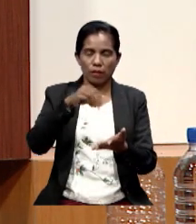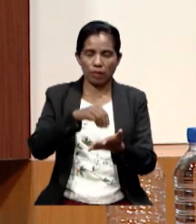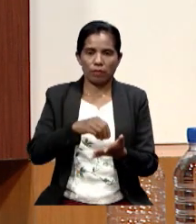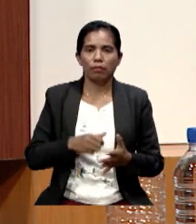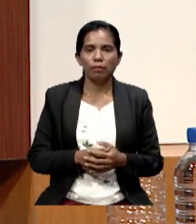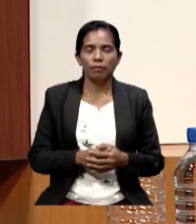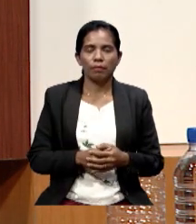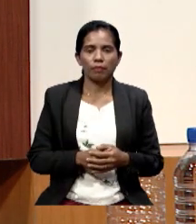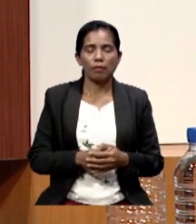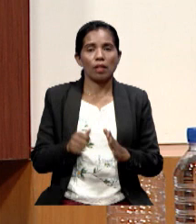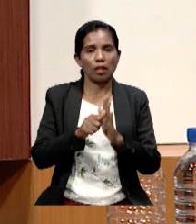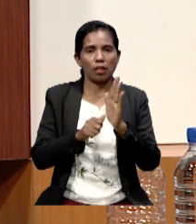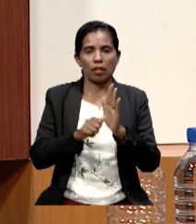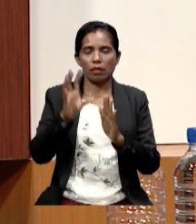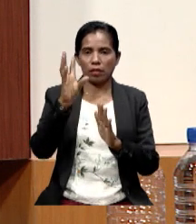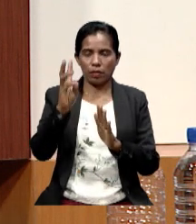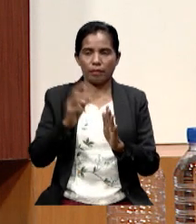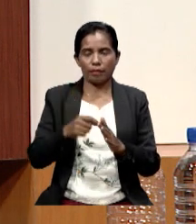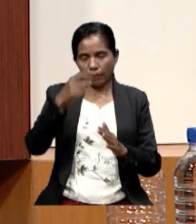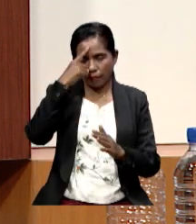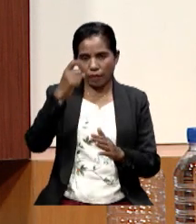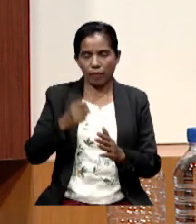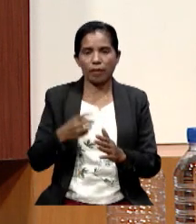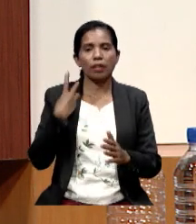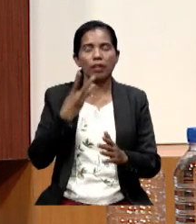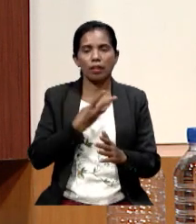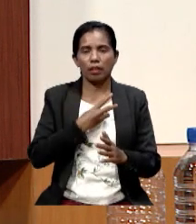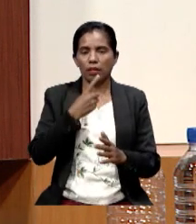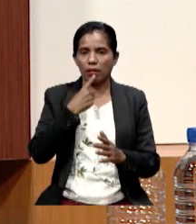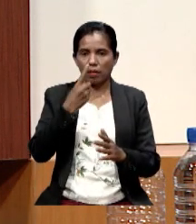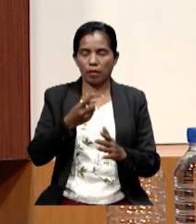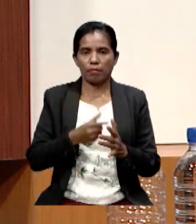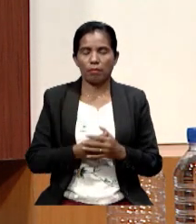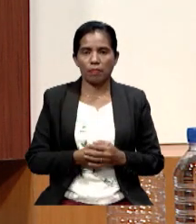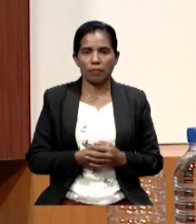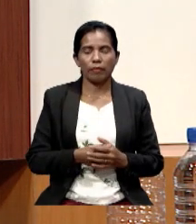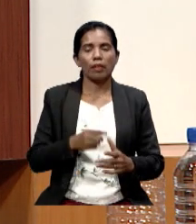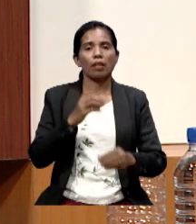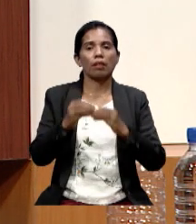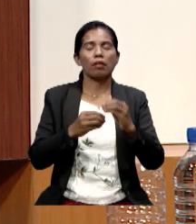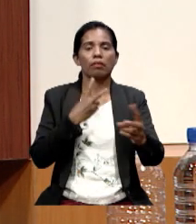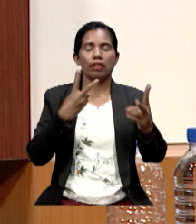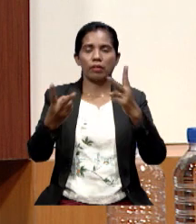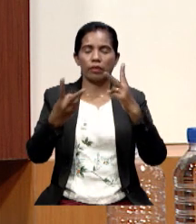Tamba, Tau, Ásia Interesse Nacional.